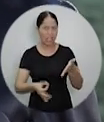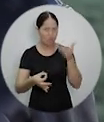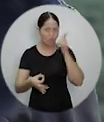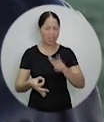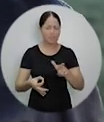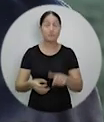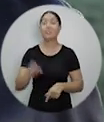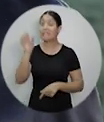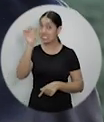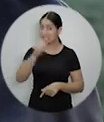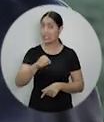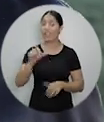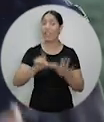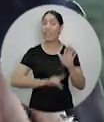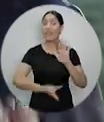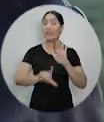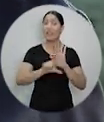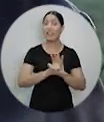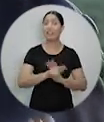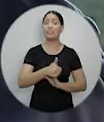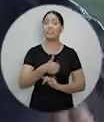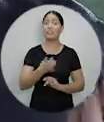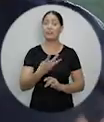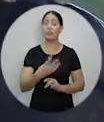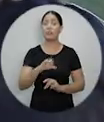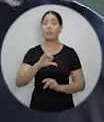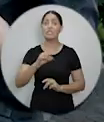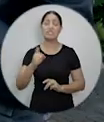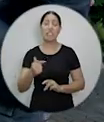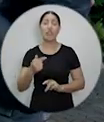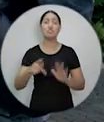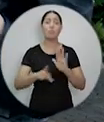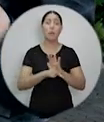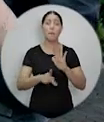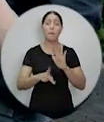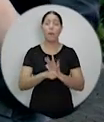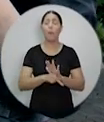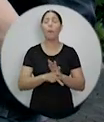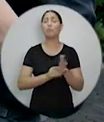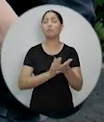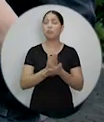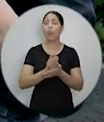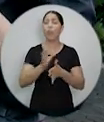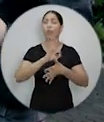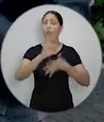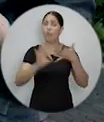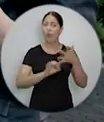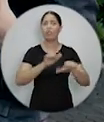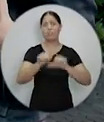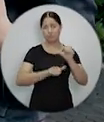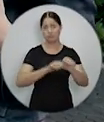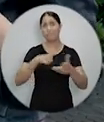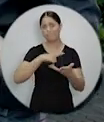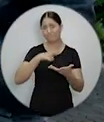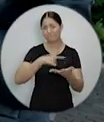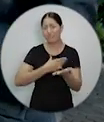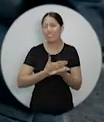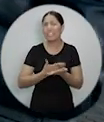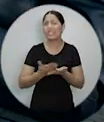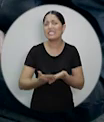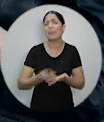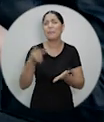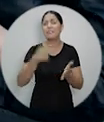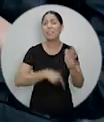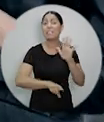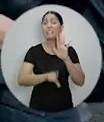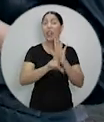desde 1997 prevendo o sistema de cotas. Só que essa lei sofreu alteração ao longo dos anos.